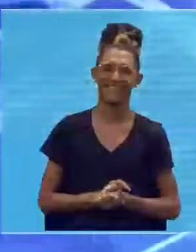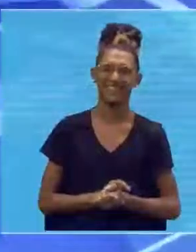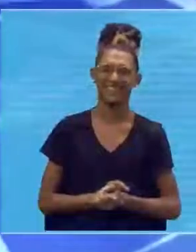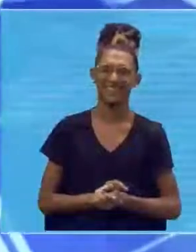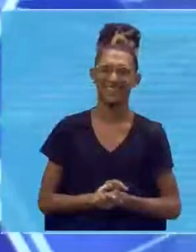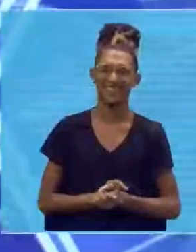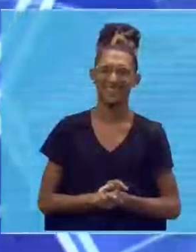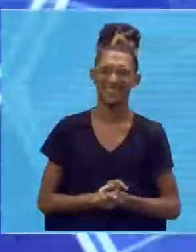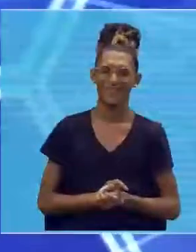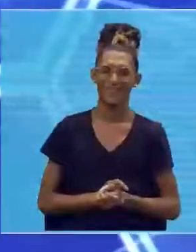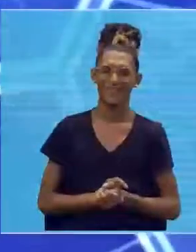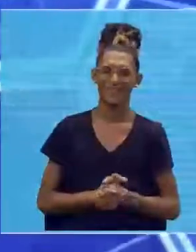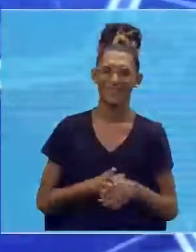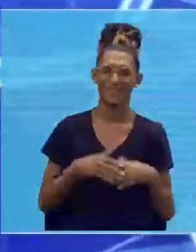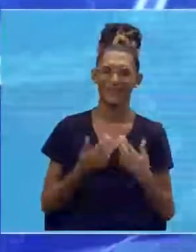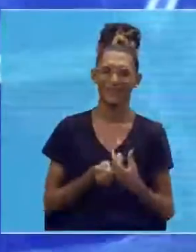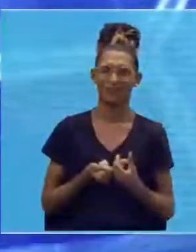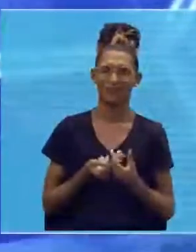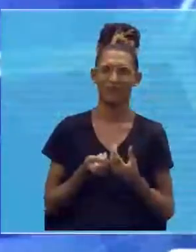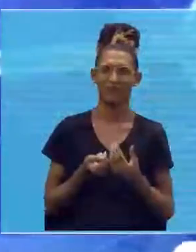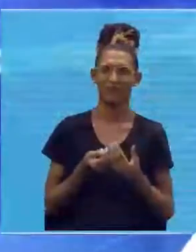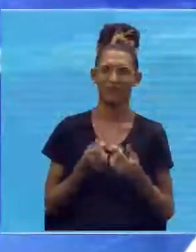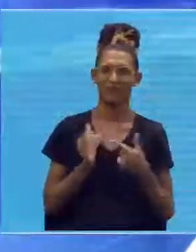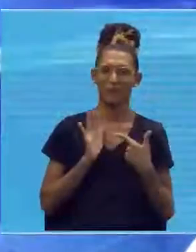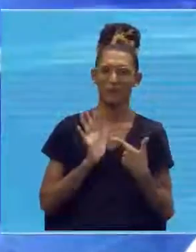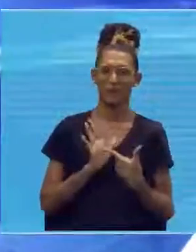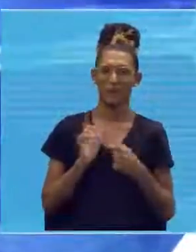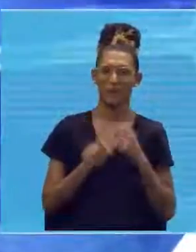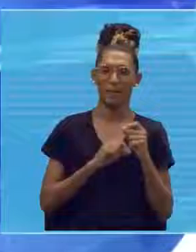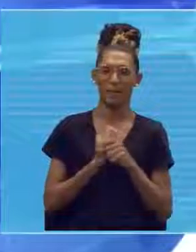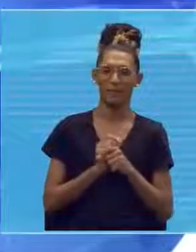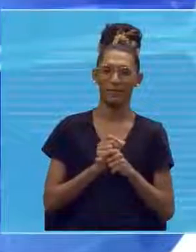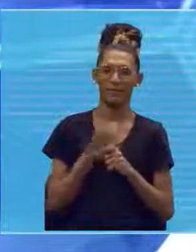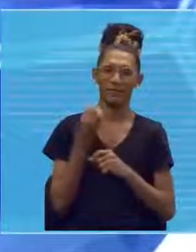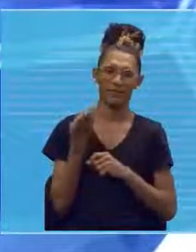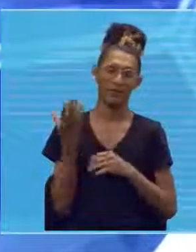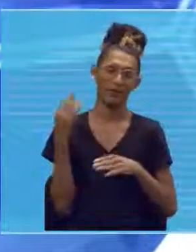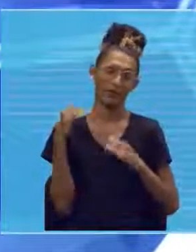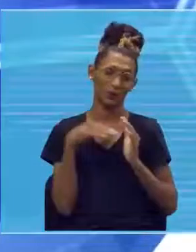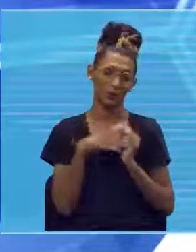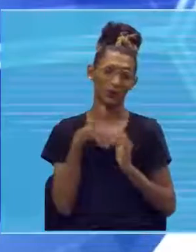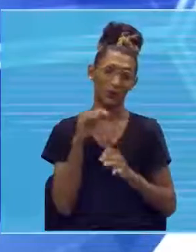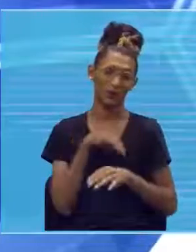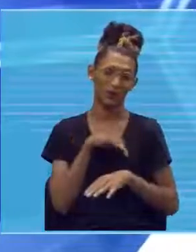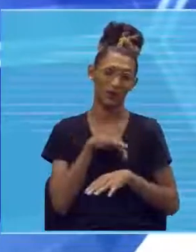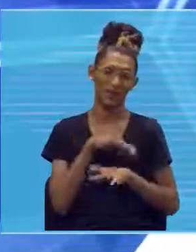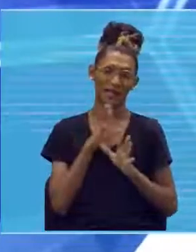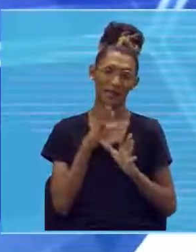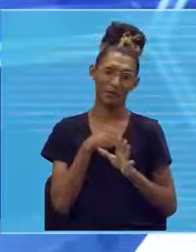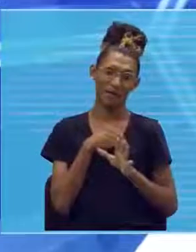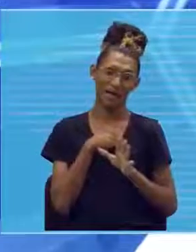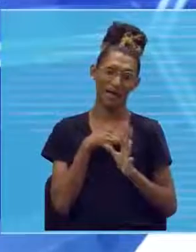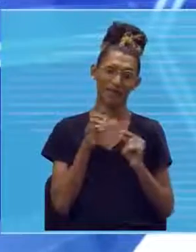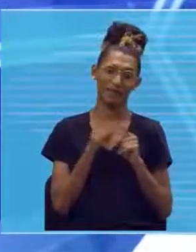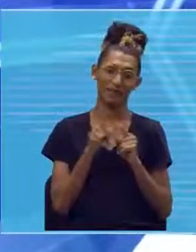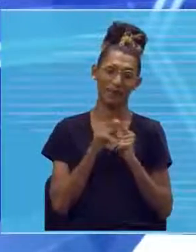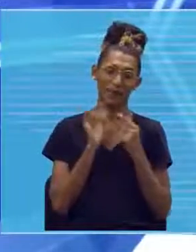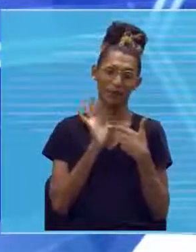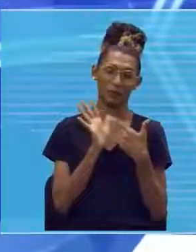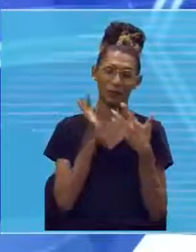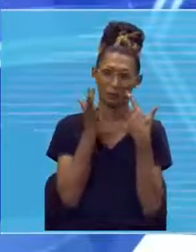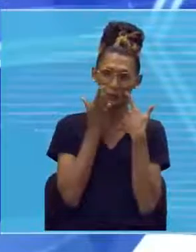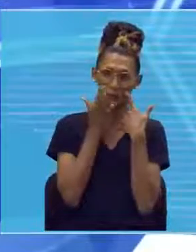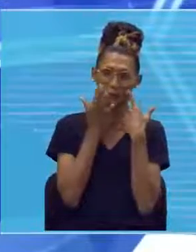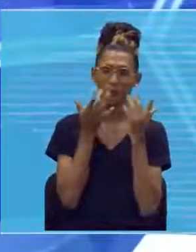pessoa aqui O Bruno deu um zoom tão grande que mostrou até meus três últimos pecados aqui minha gente pelo amor de Deus afe